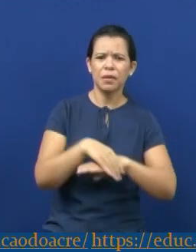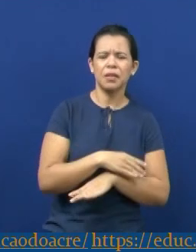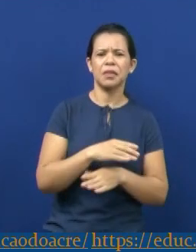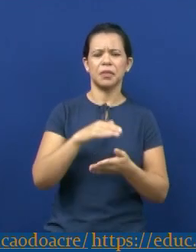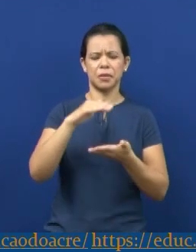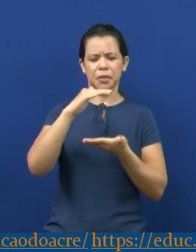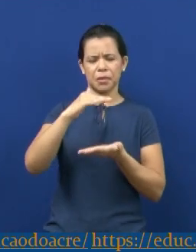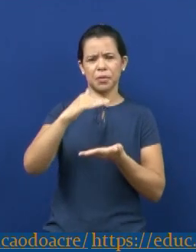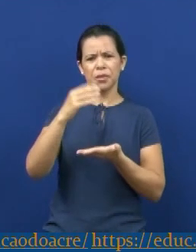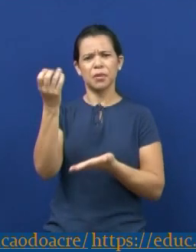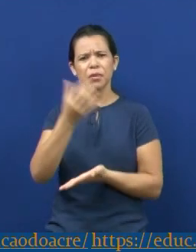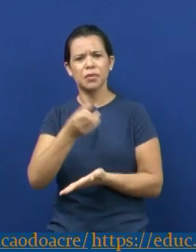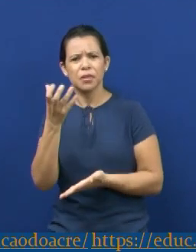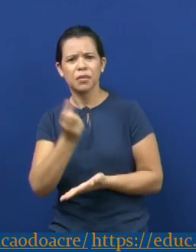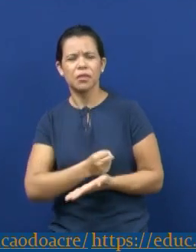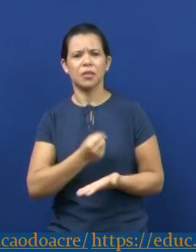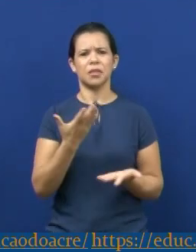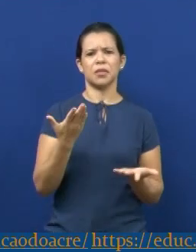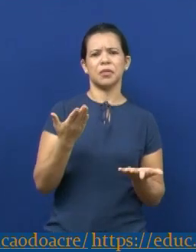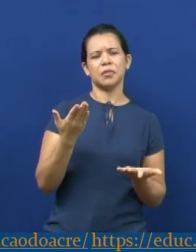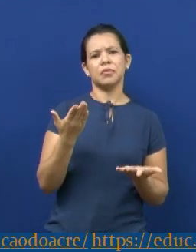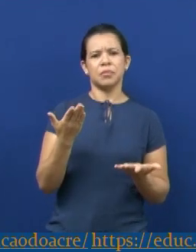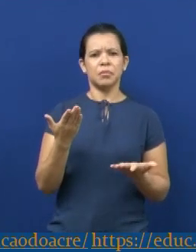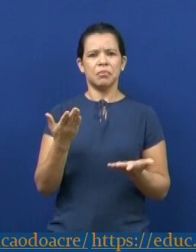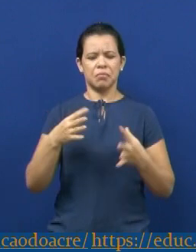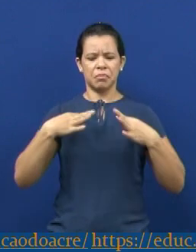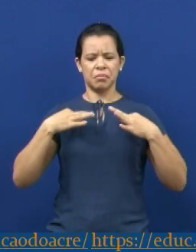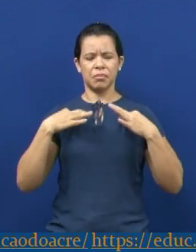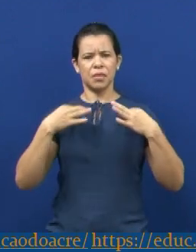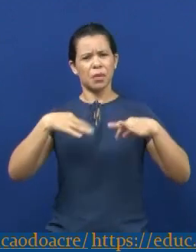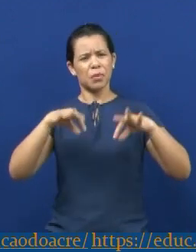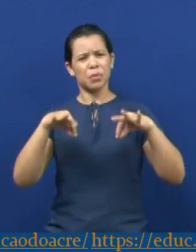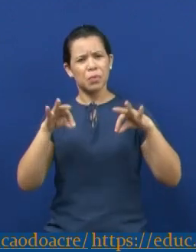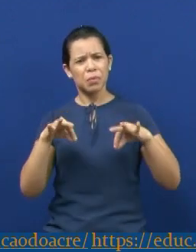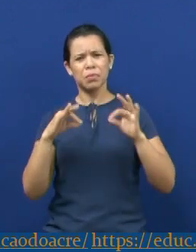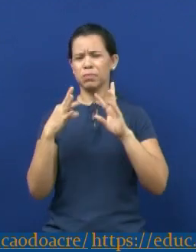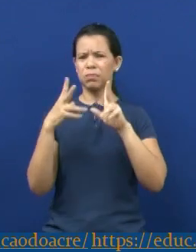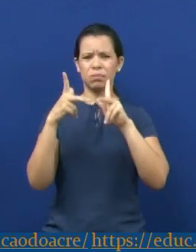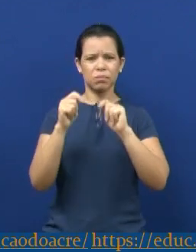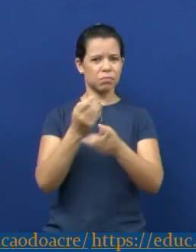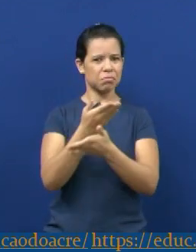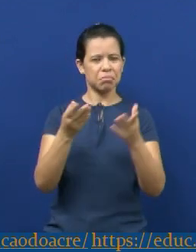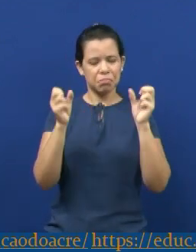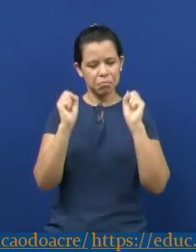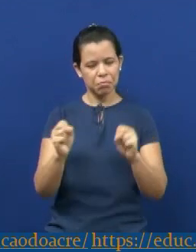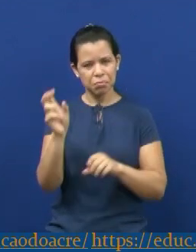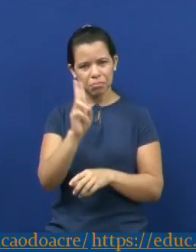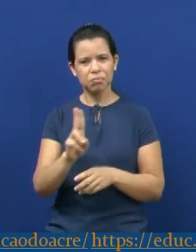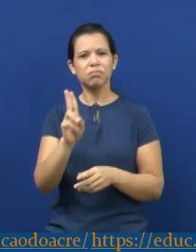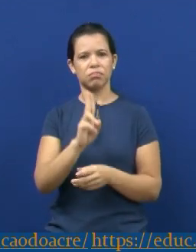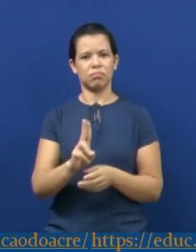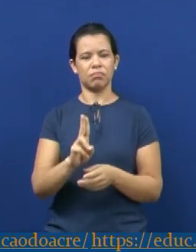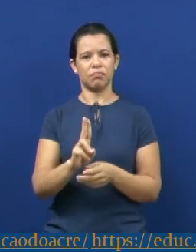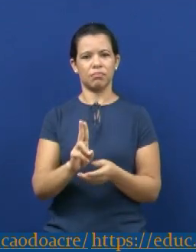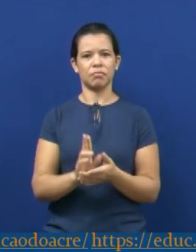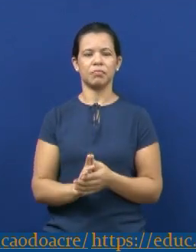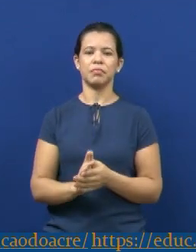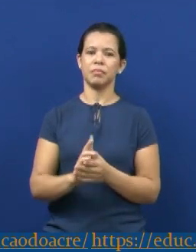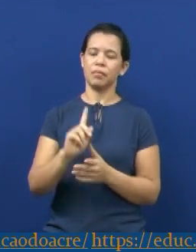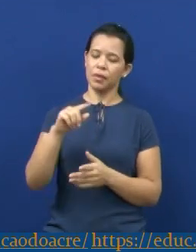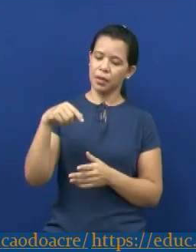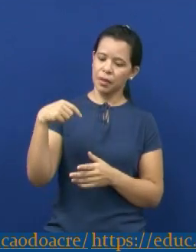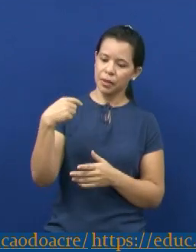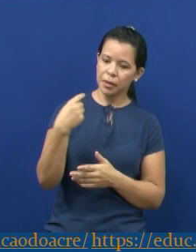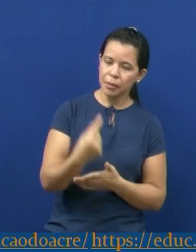isopor palito de picolé tecido enfim tudo que você puder reciclar na sua casa e transformar numa máscara depois de